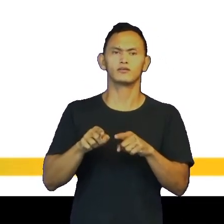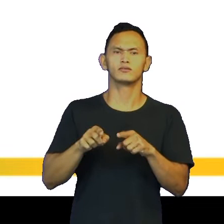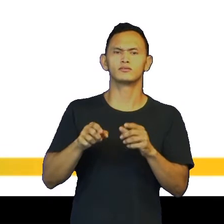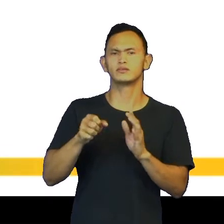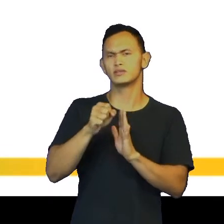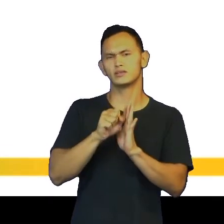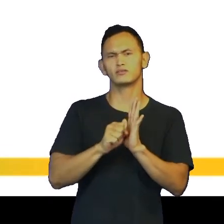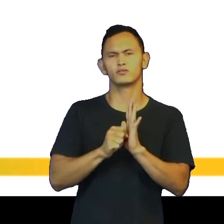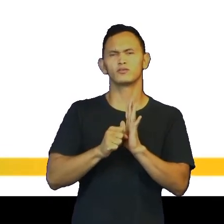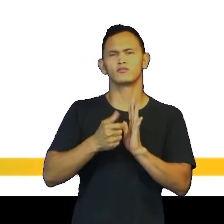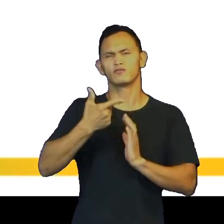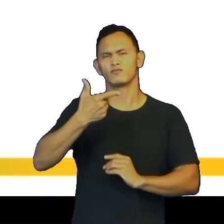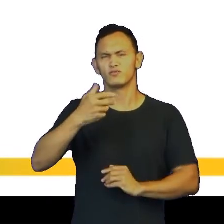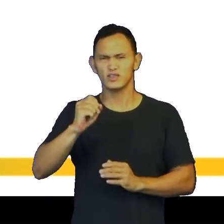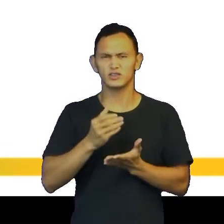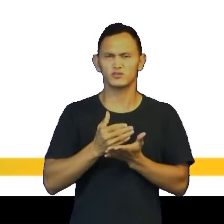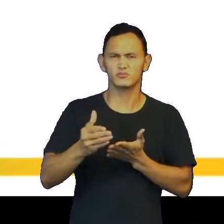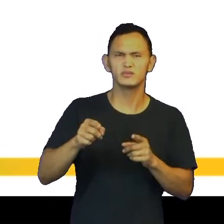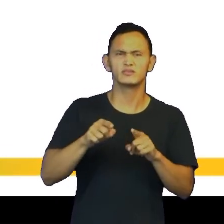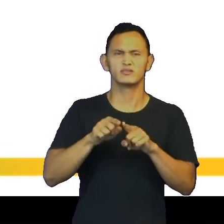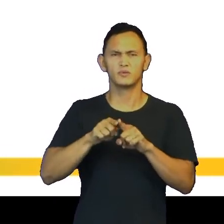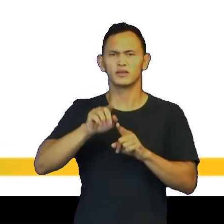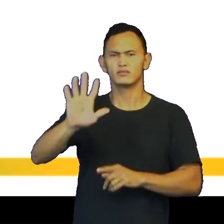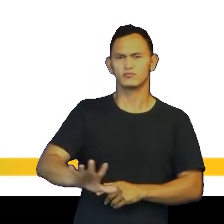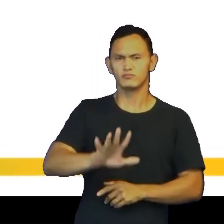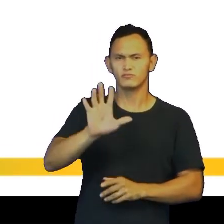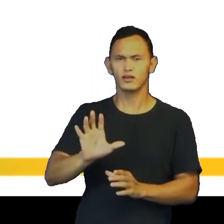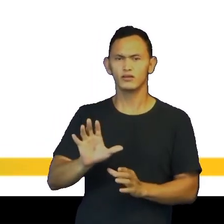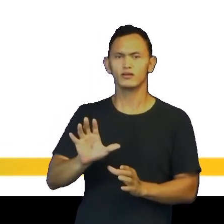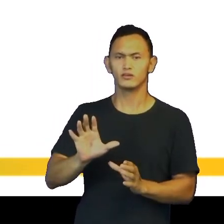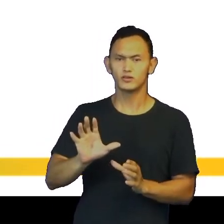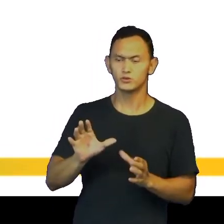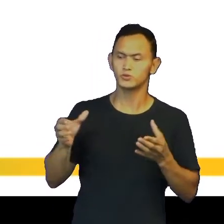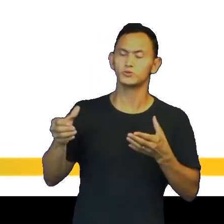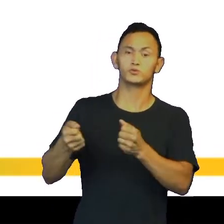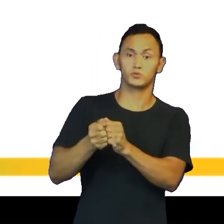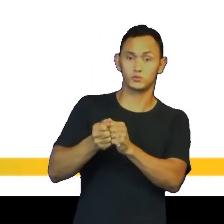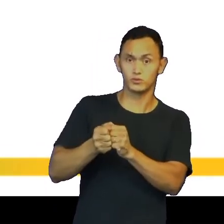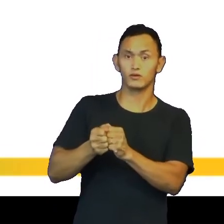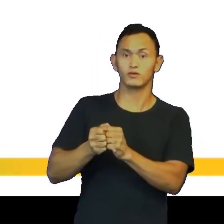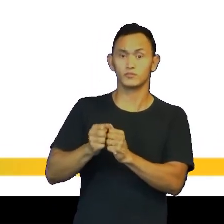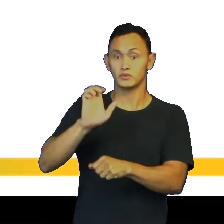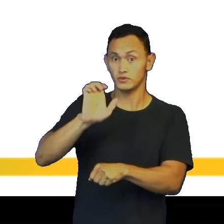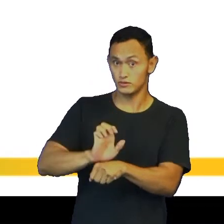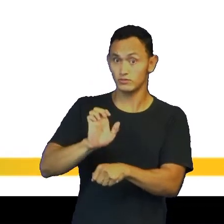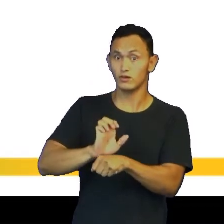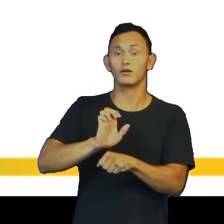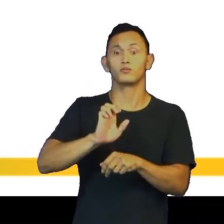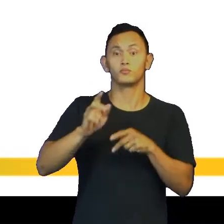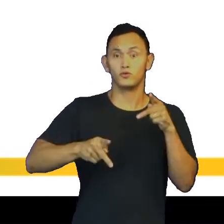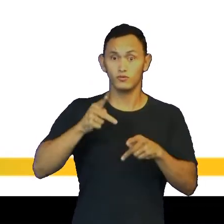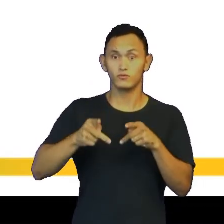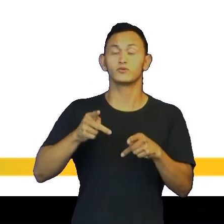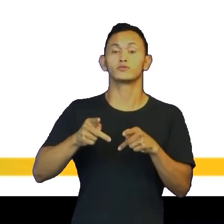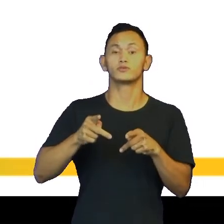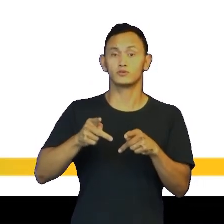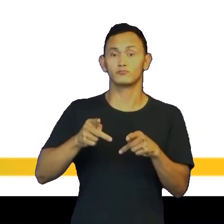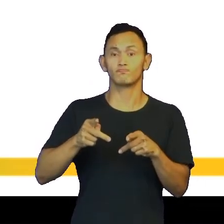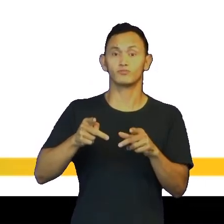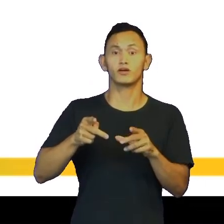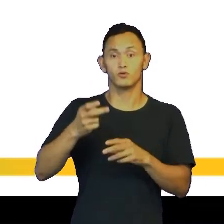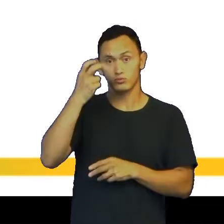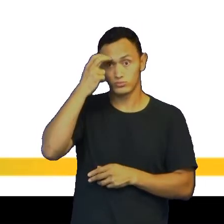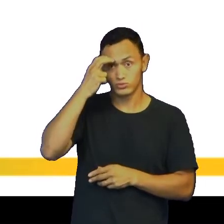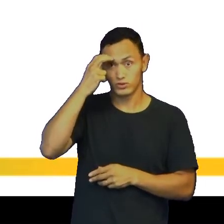movimentos nacionalistas que pretendiam agrupar em o mesmo estado né povos de culturas semelhantes no dicionário né